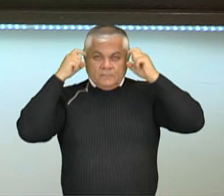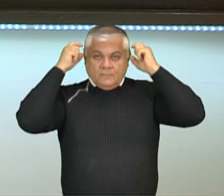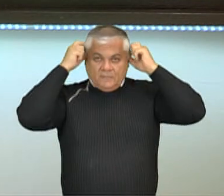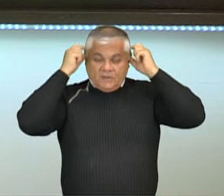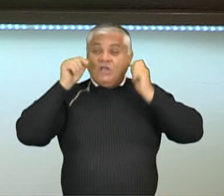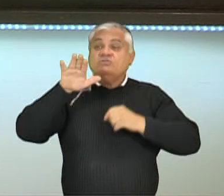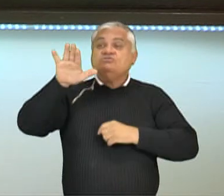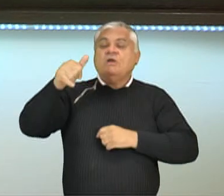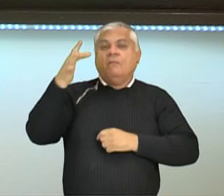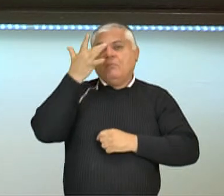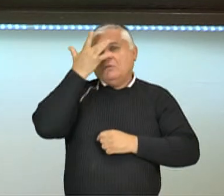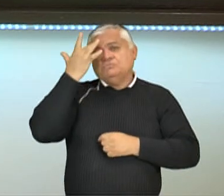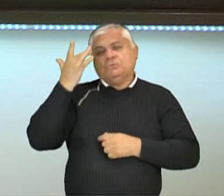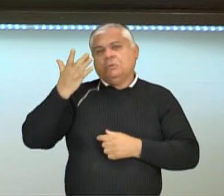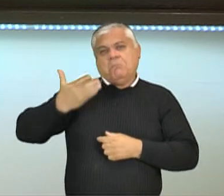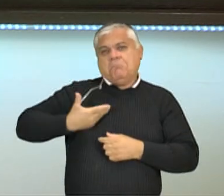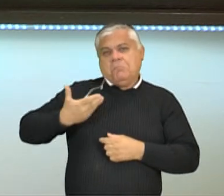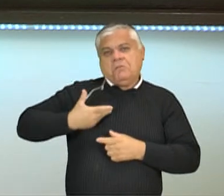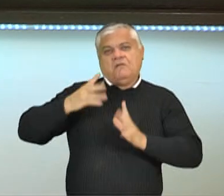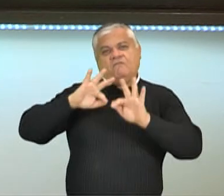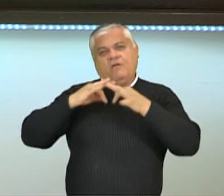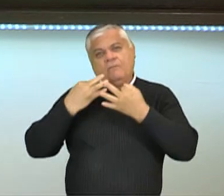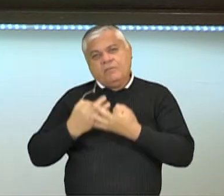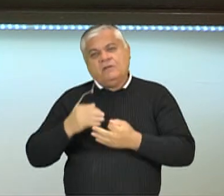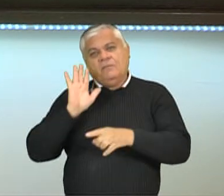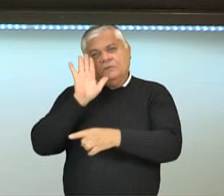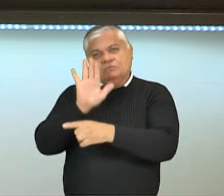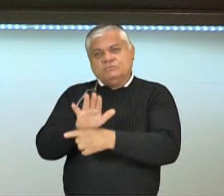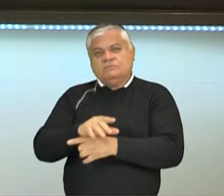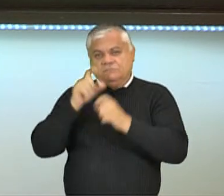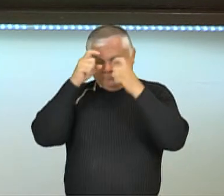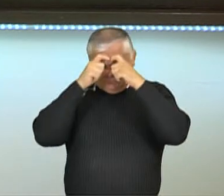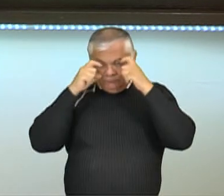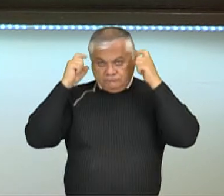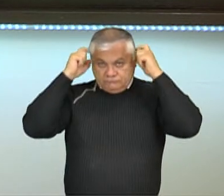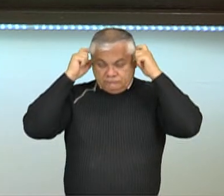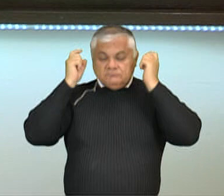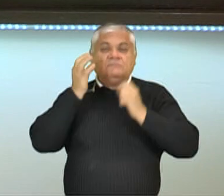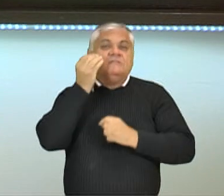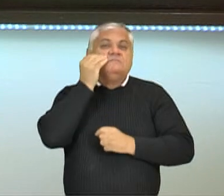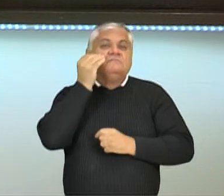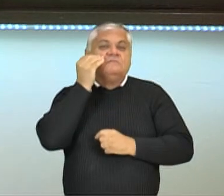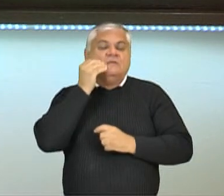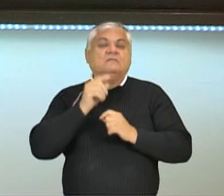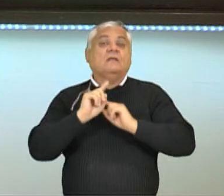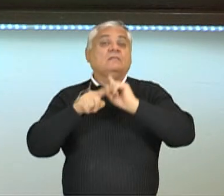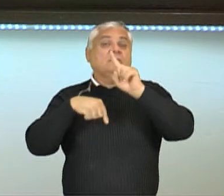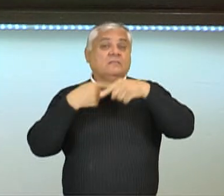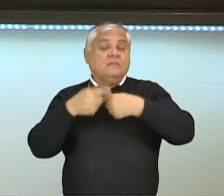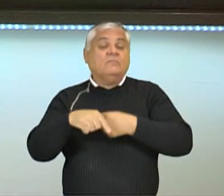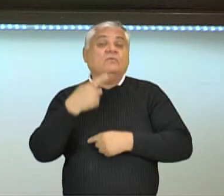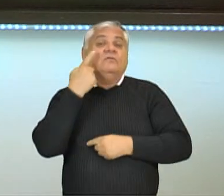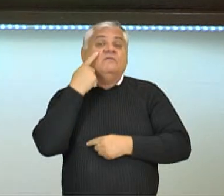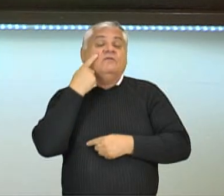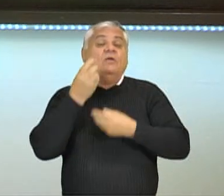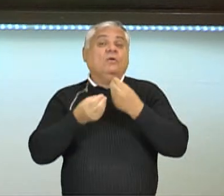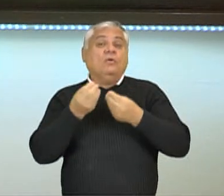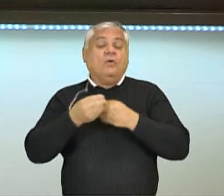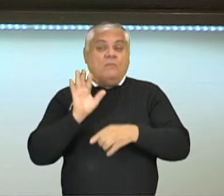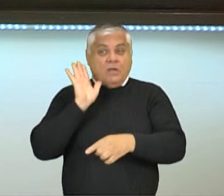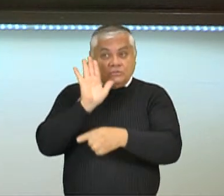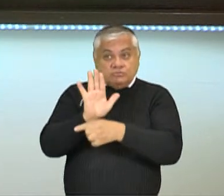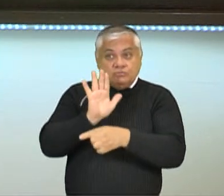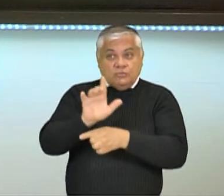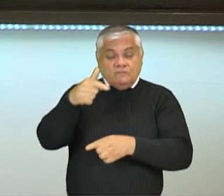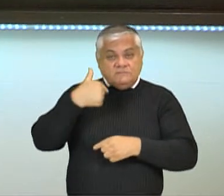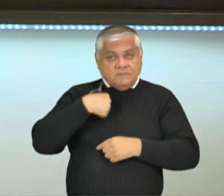Convide uma pessoa do seu convívio familiar para te auxiliar. Depois, analise essa atividade. Ajudou você